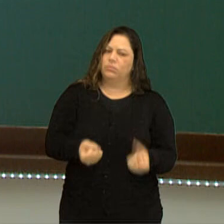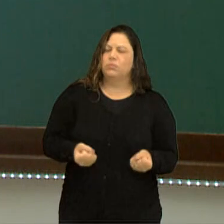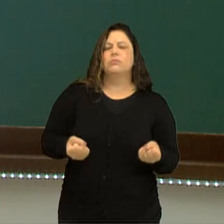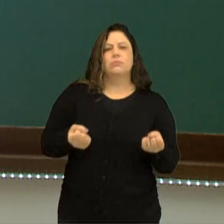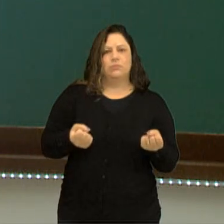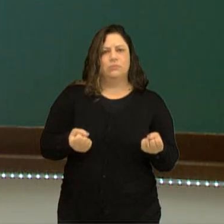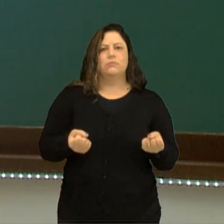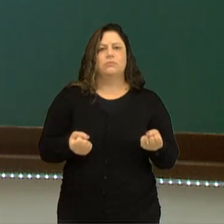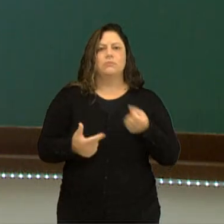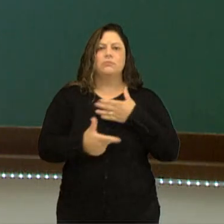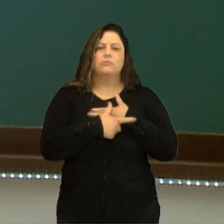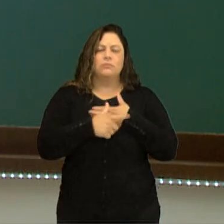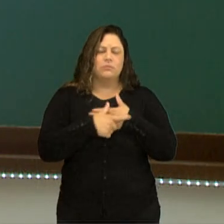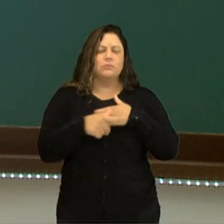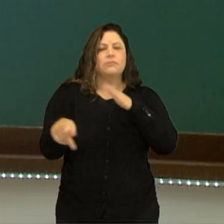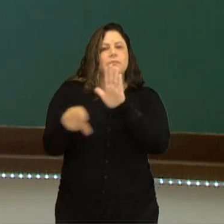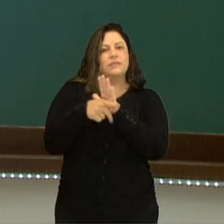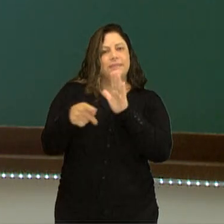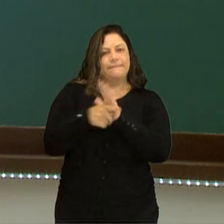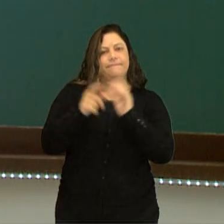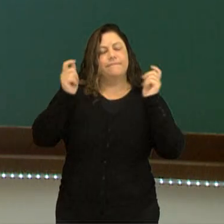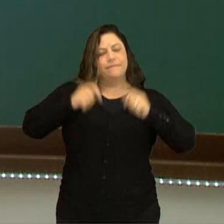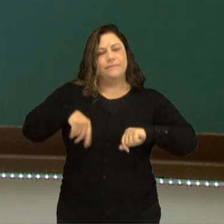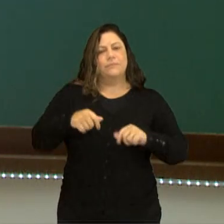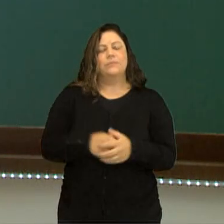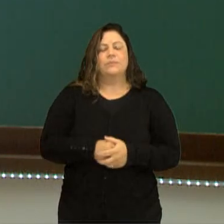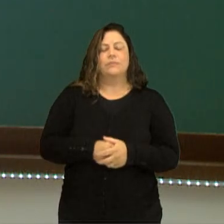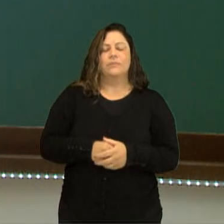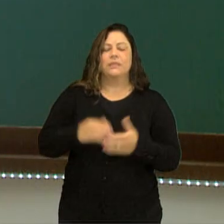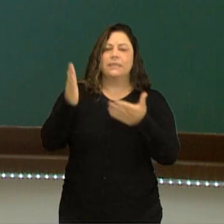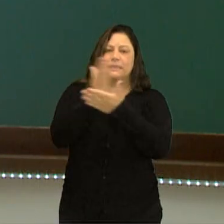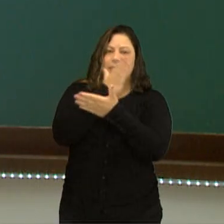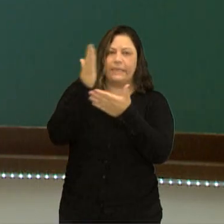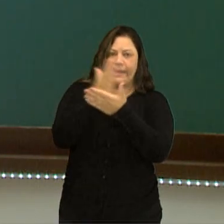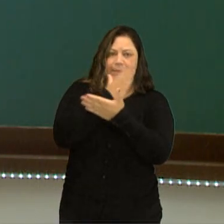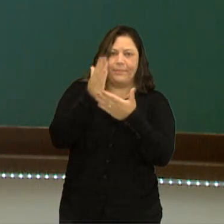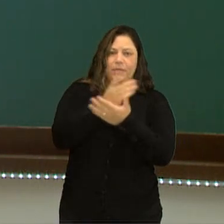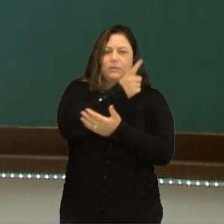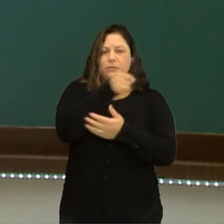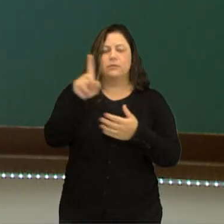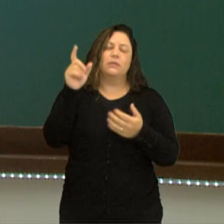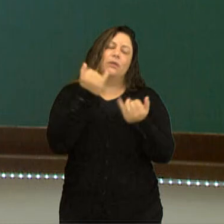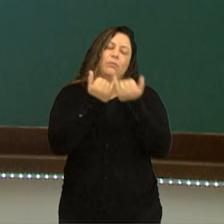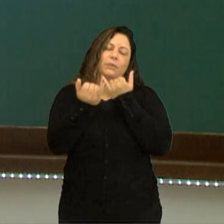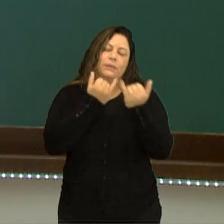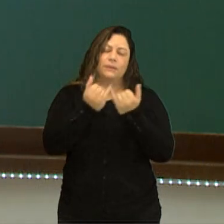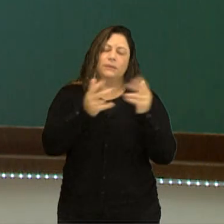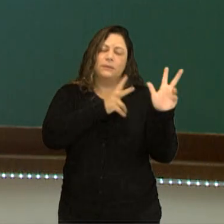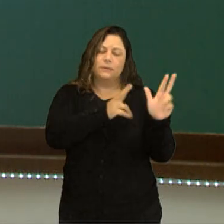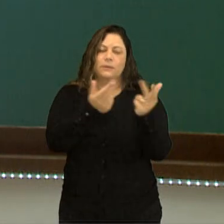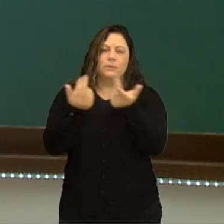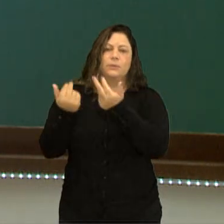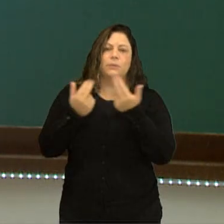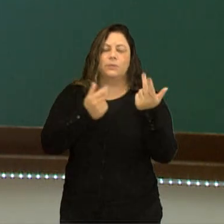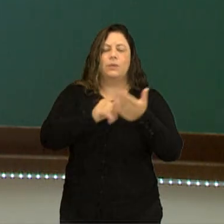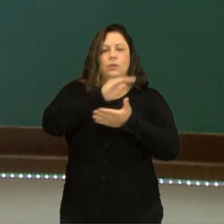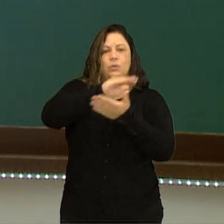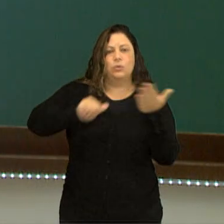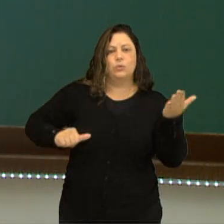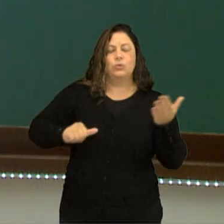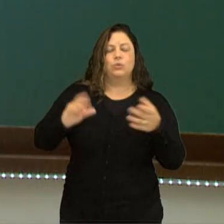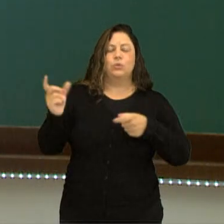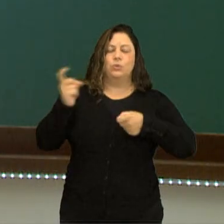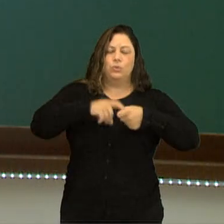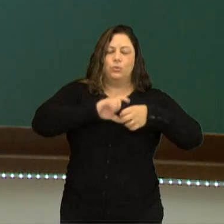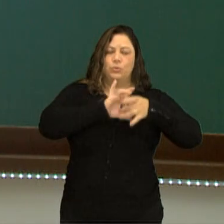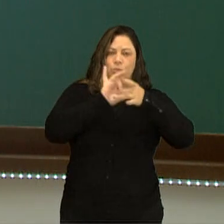aquele papel, aquela função de ser a página e não de ser parecido, ser igual. Então, tirou o conectivo, temos